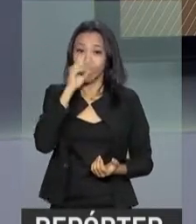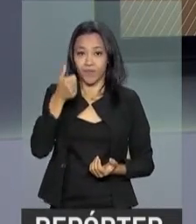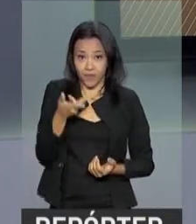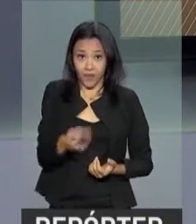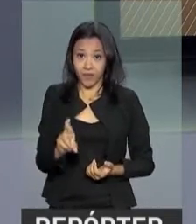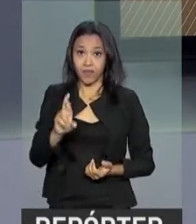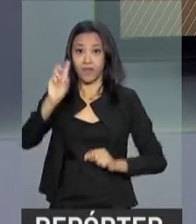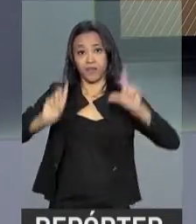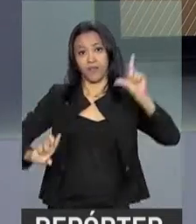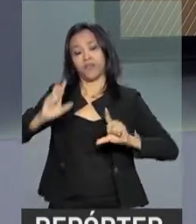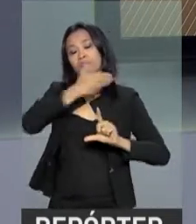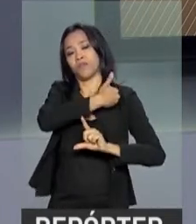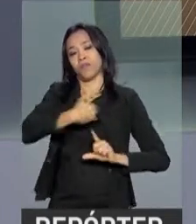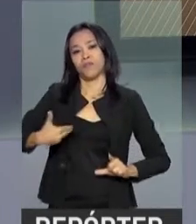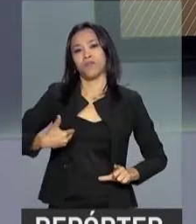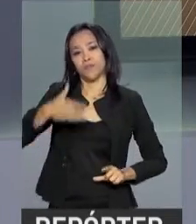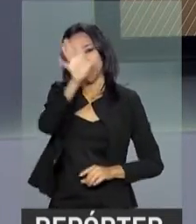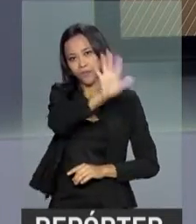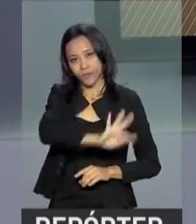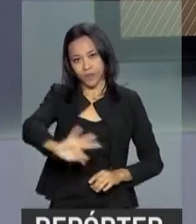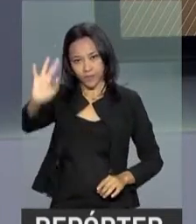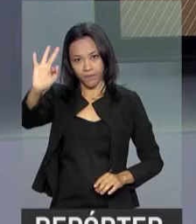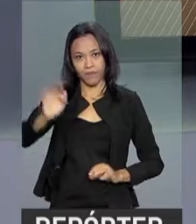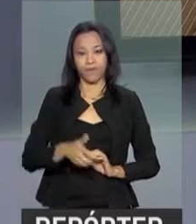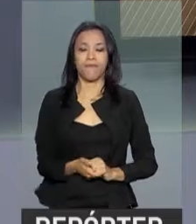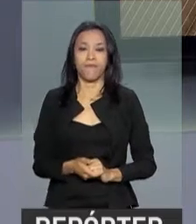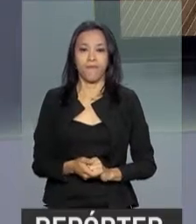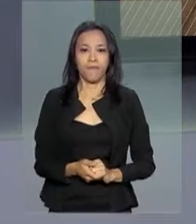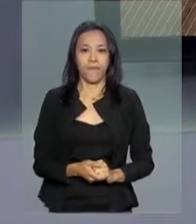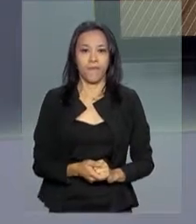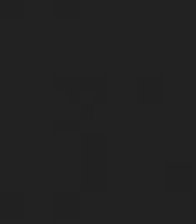aqui na nbr a tv do governo federal